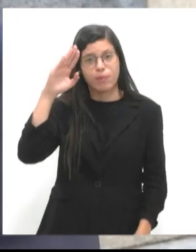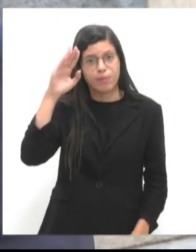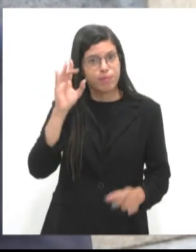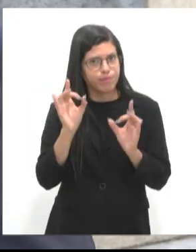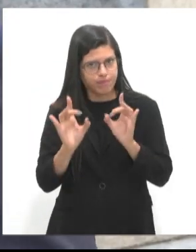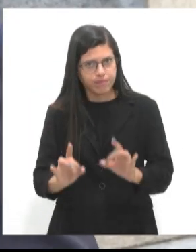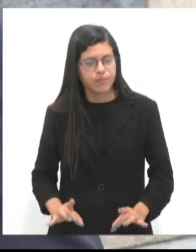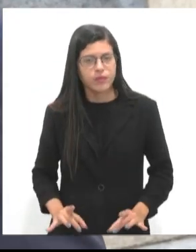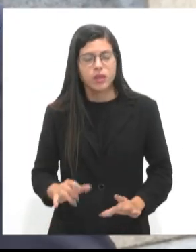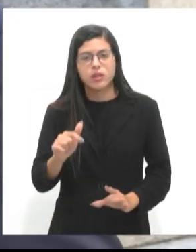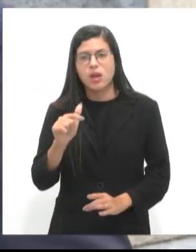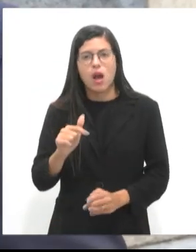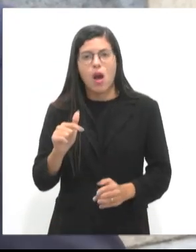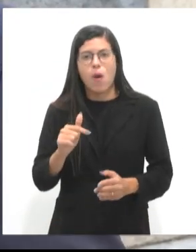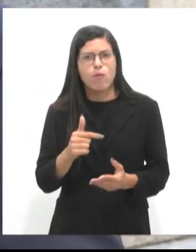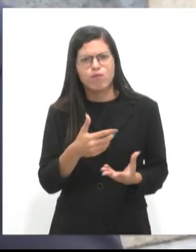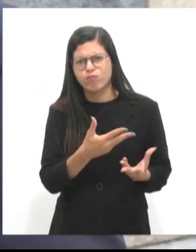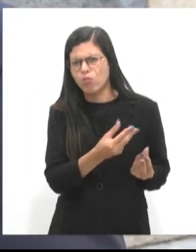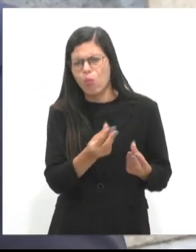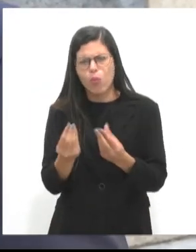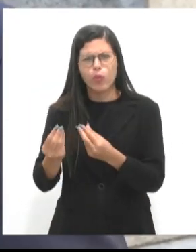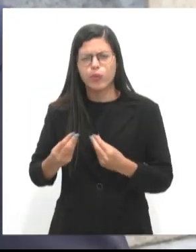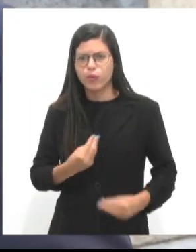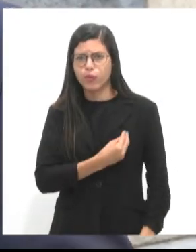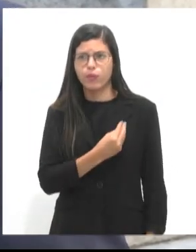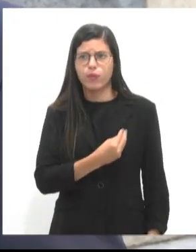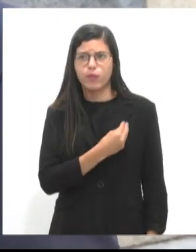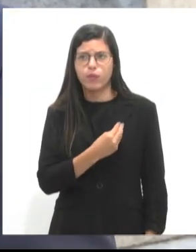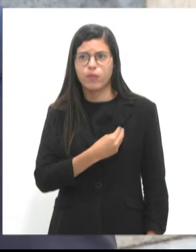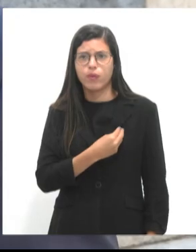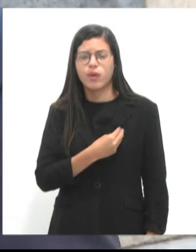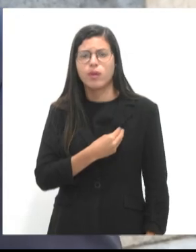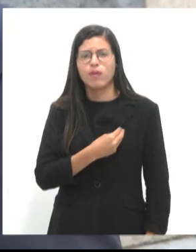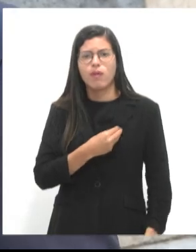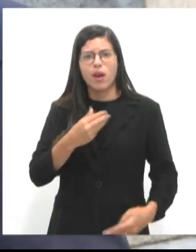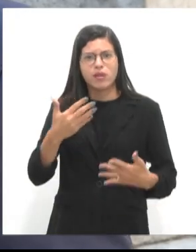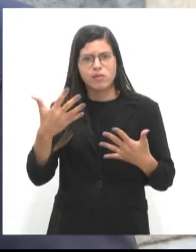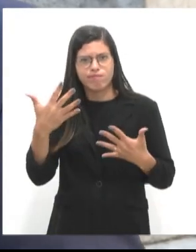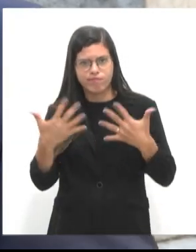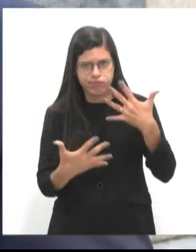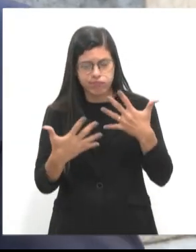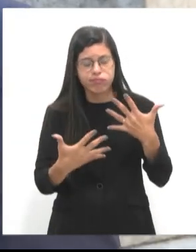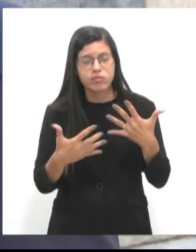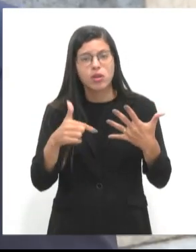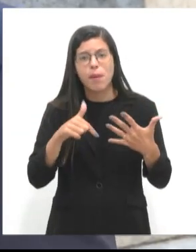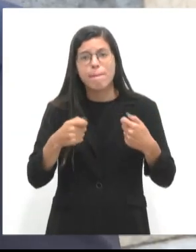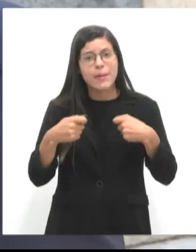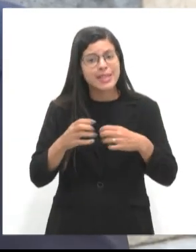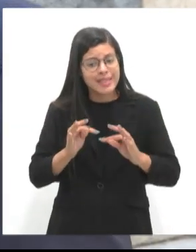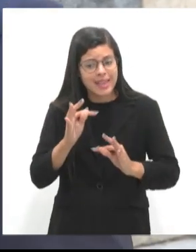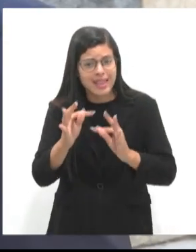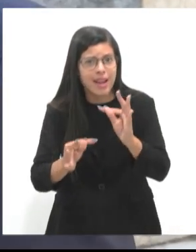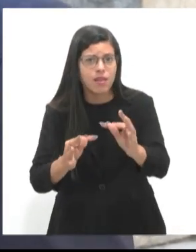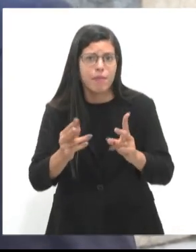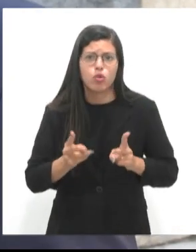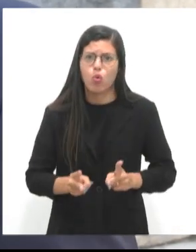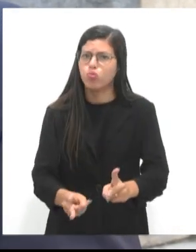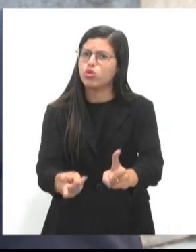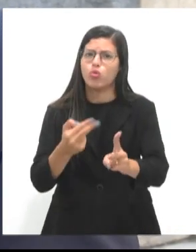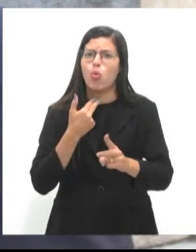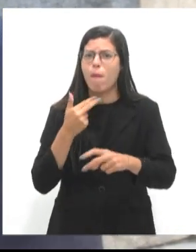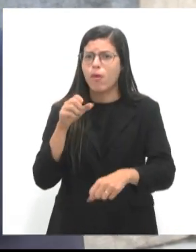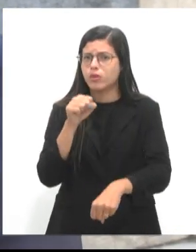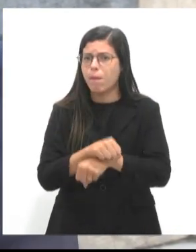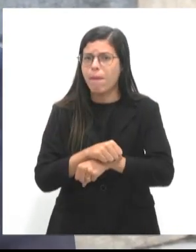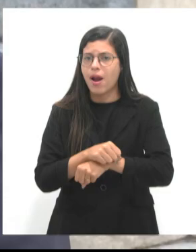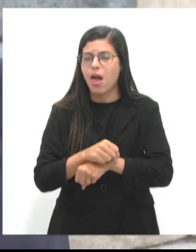muitos deles vivem a sua condição, que é uma condição de neurodivergência, e precisam de tratamento contínuo, que não pode ter interrupção.